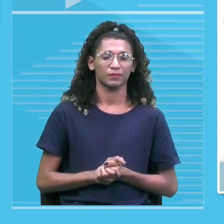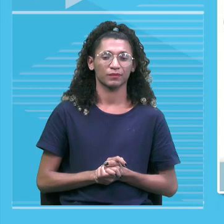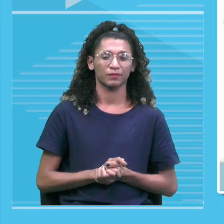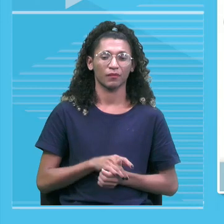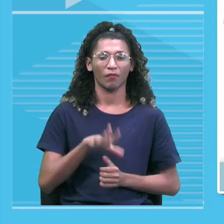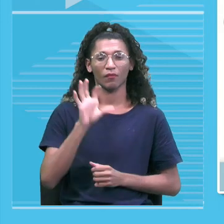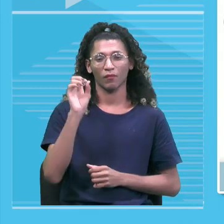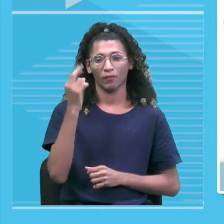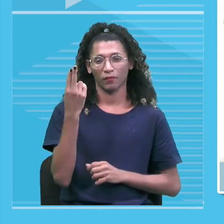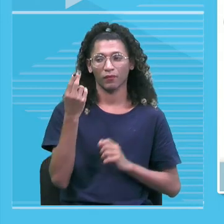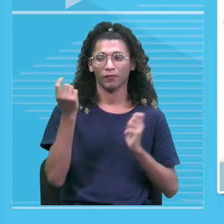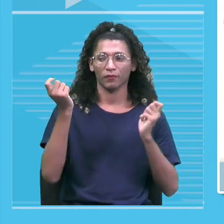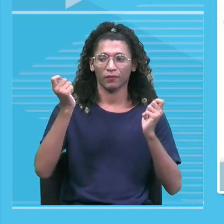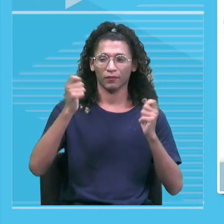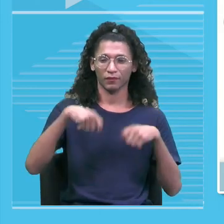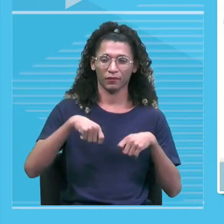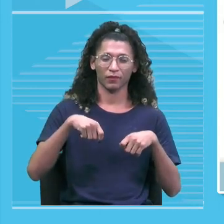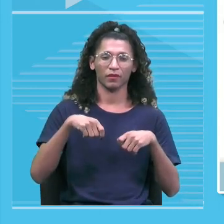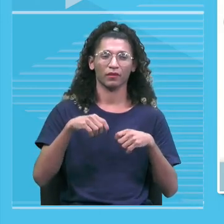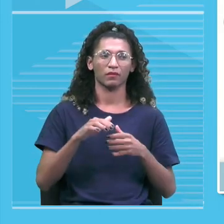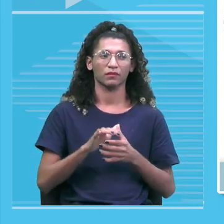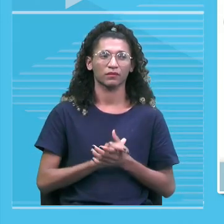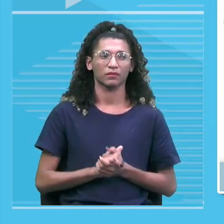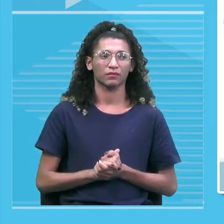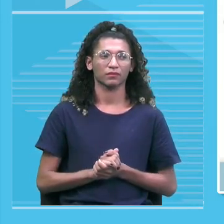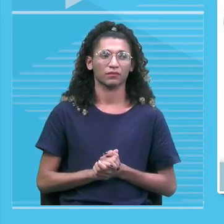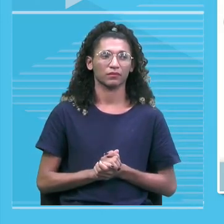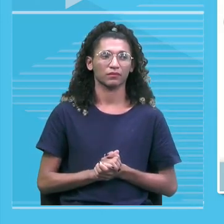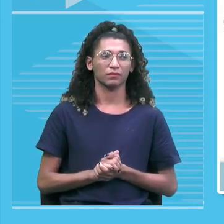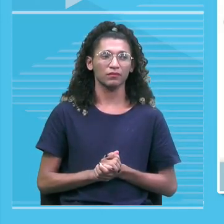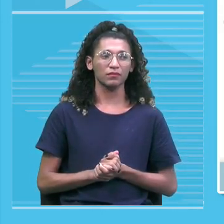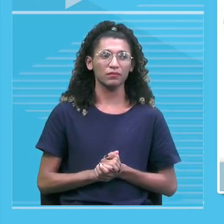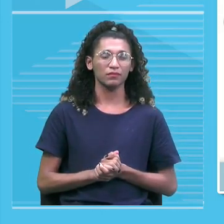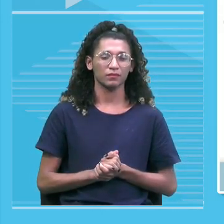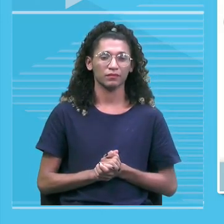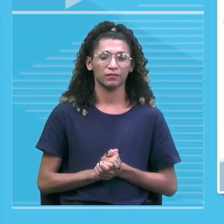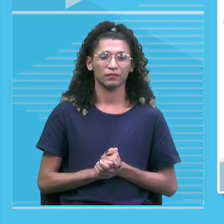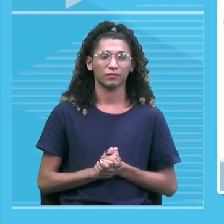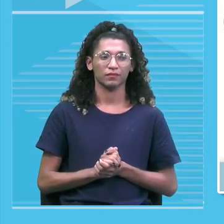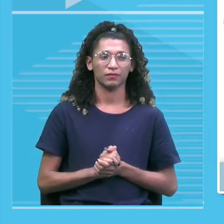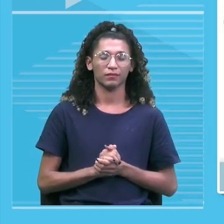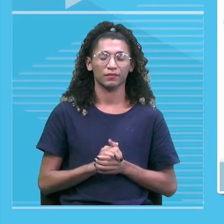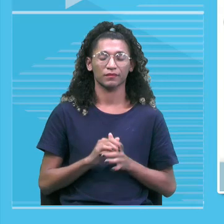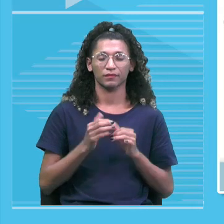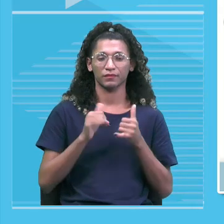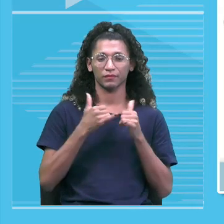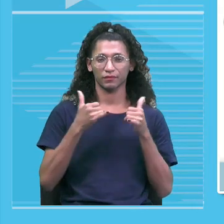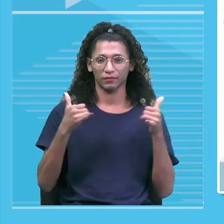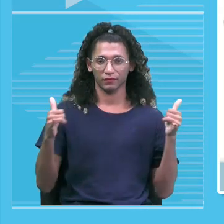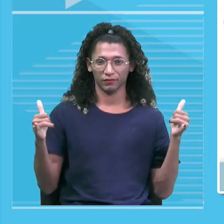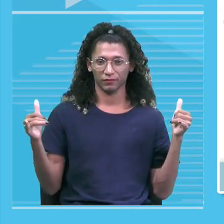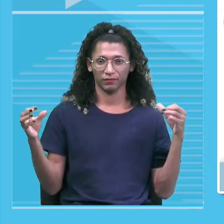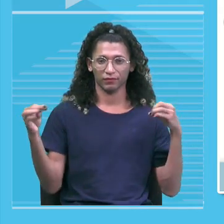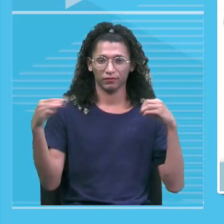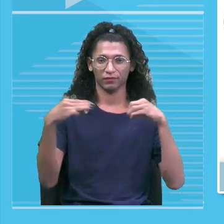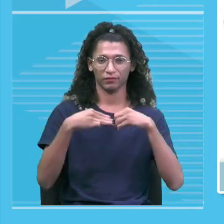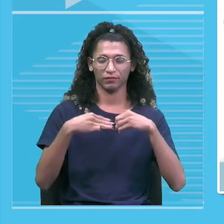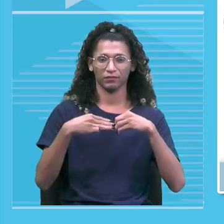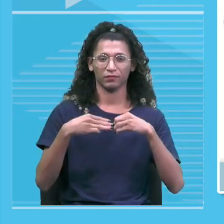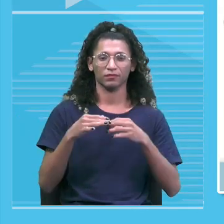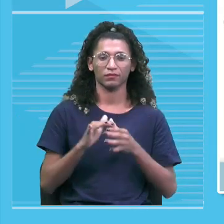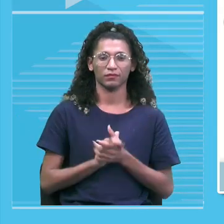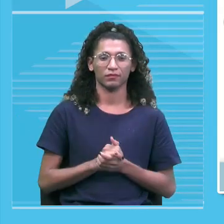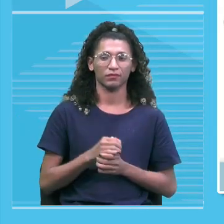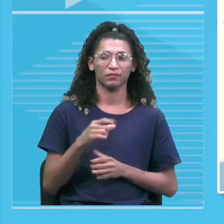ou ela pode ser de natureza eletromagnética tá então você tem